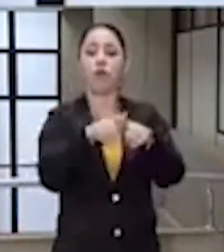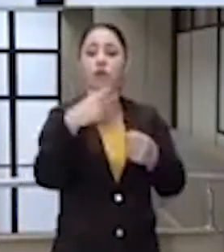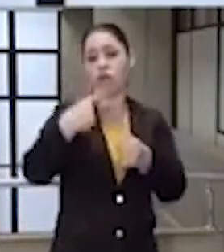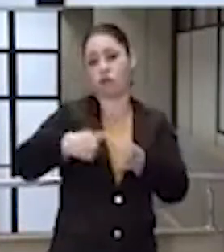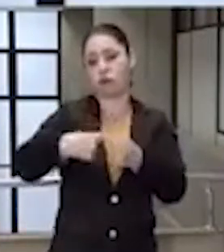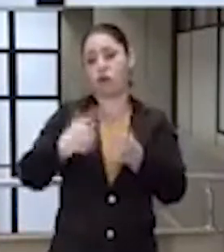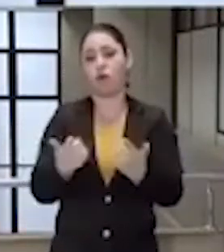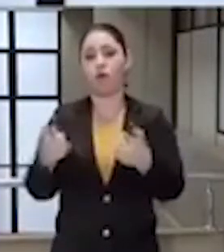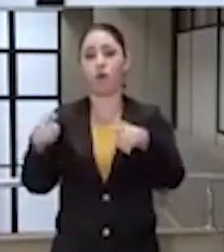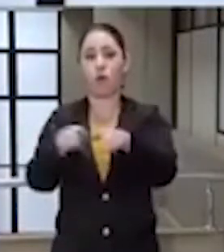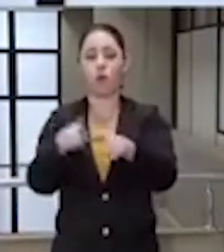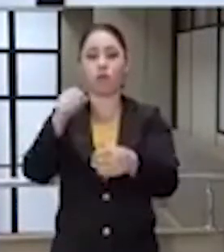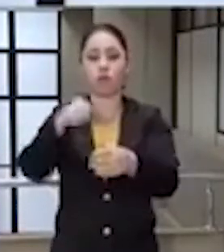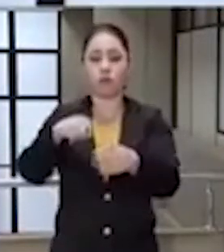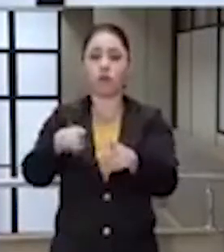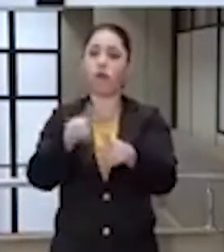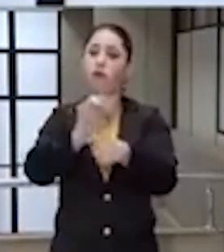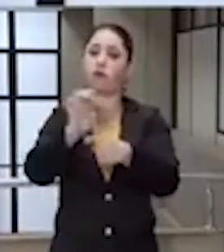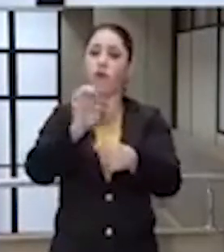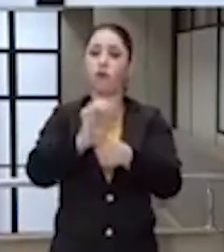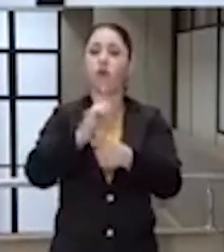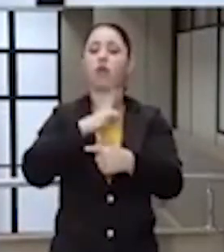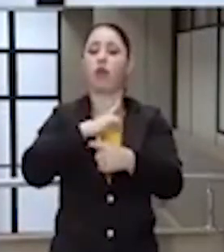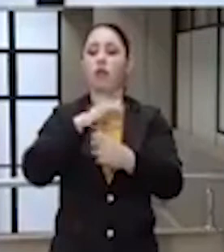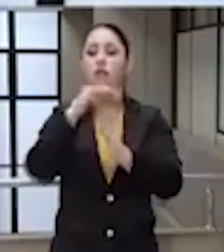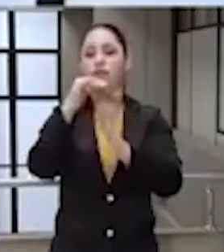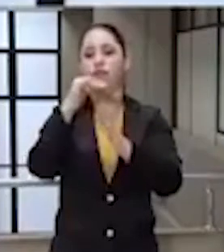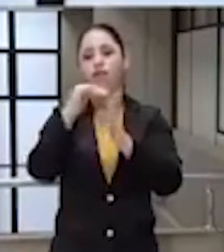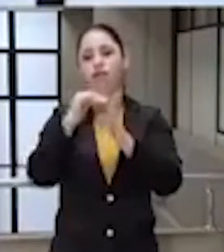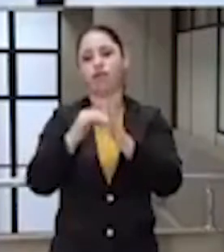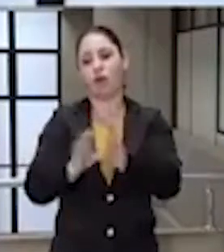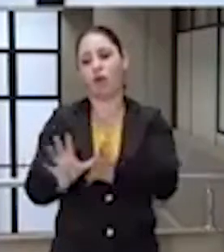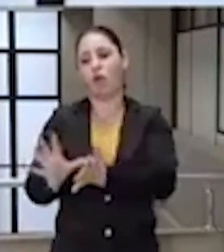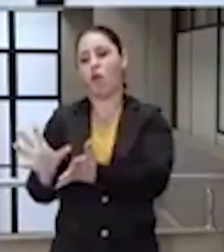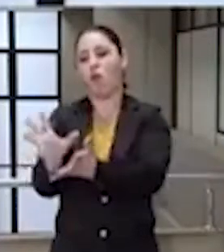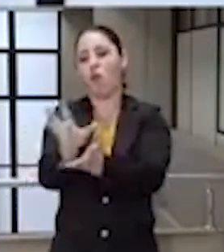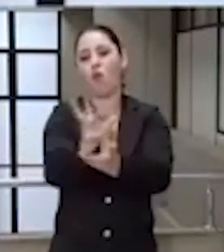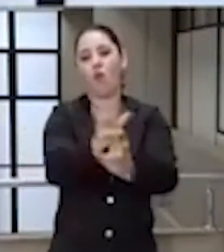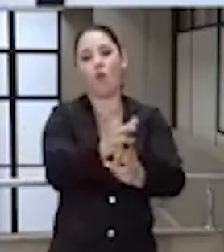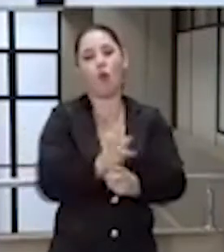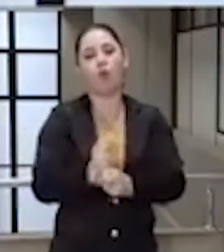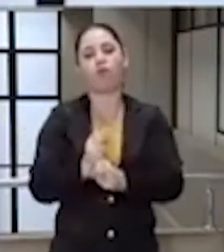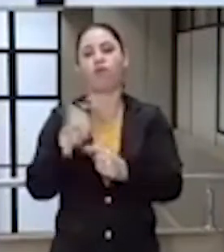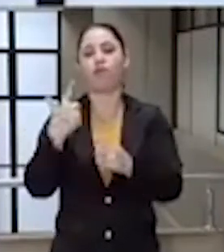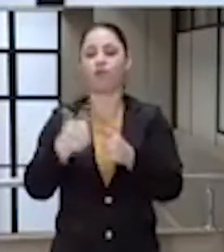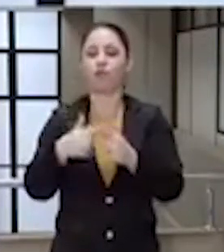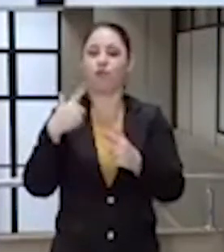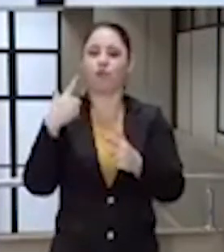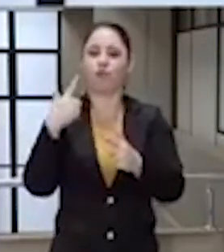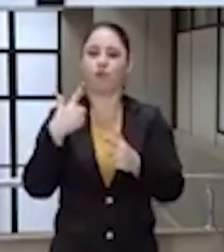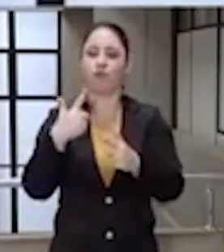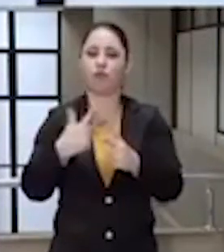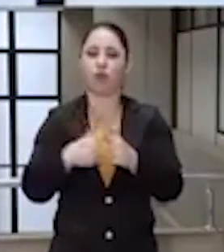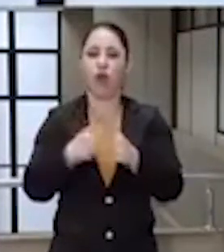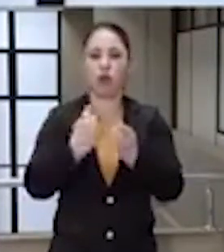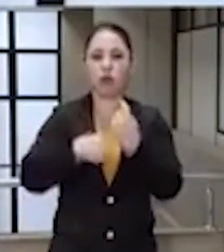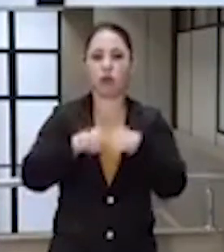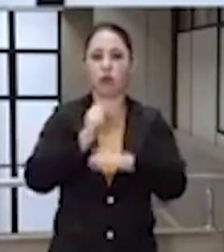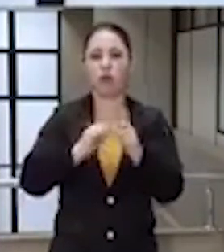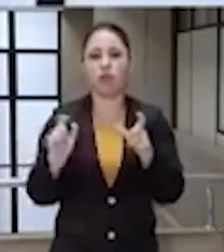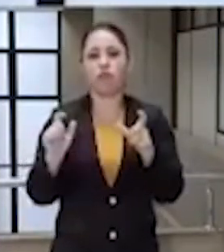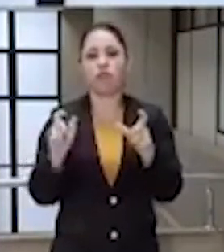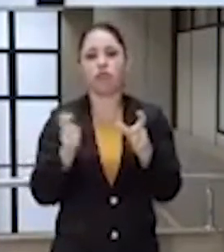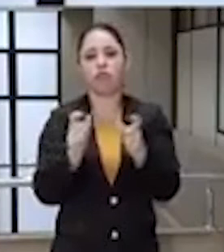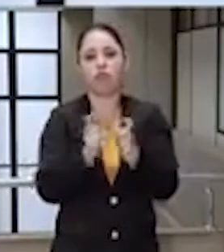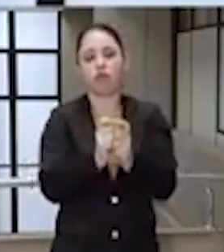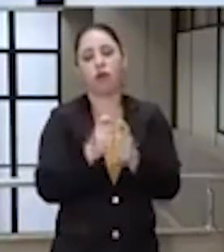de Participação dos Estados têm registrado grandes quedas de arrecadação devido aí à retração da economia por